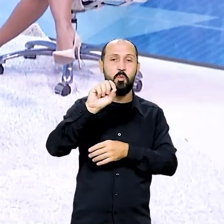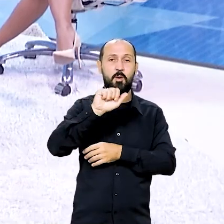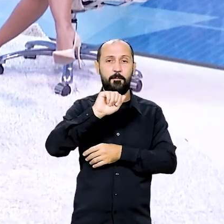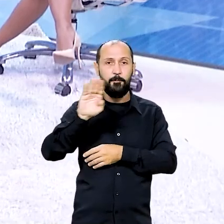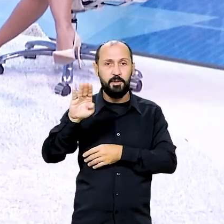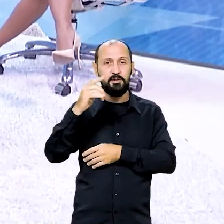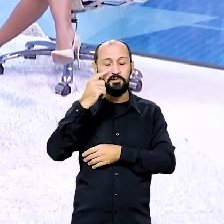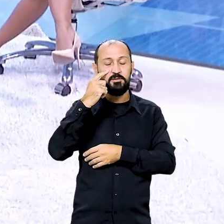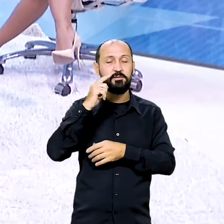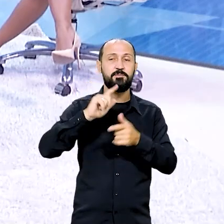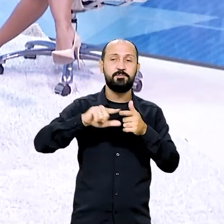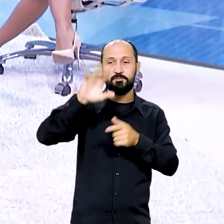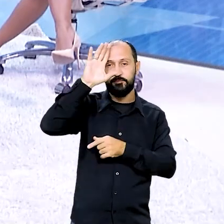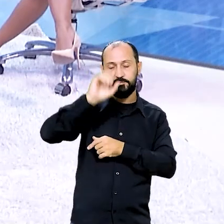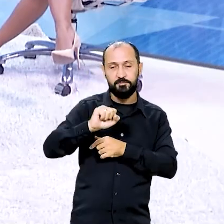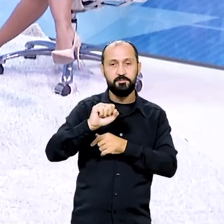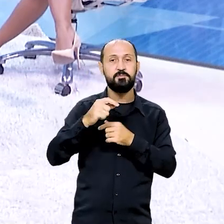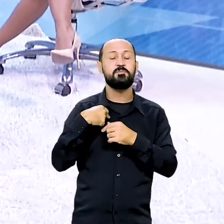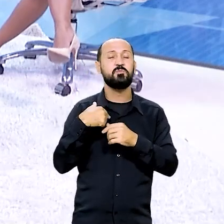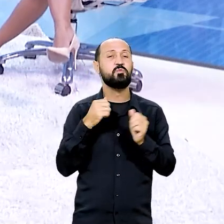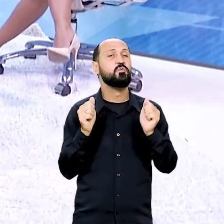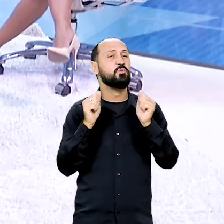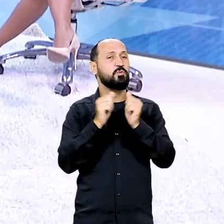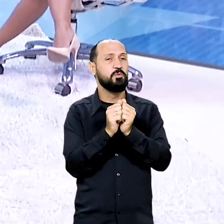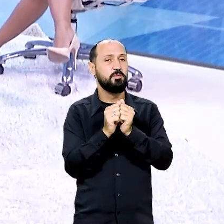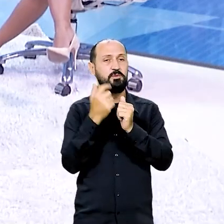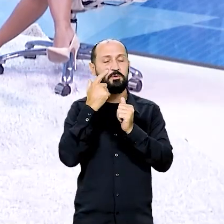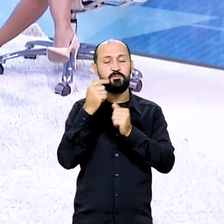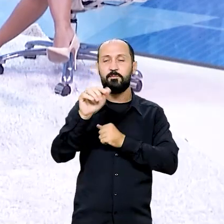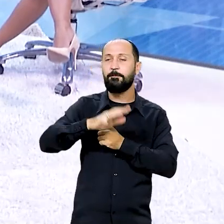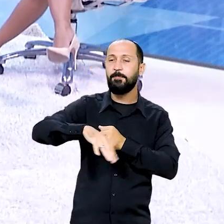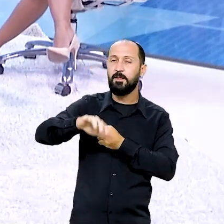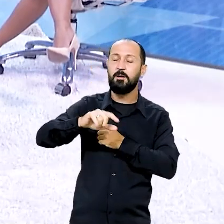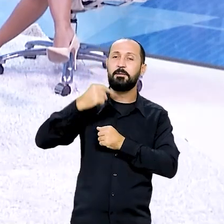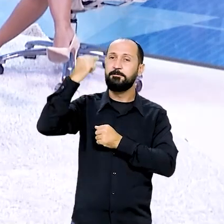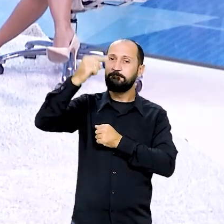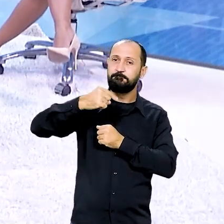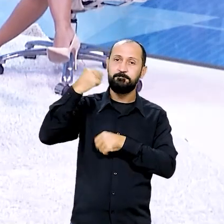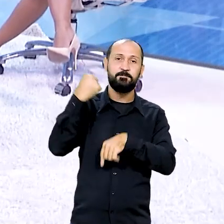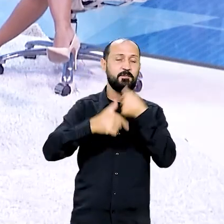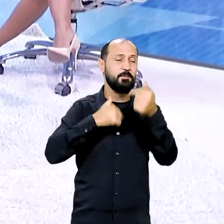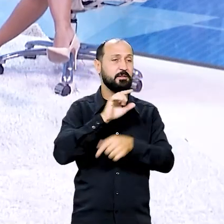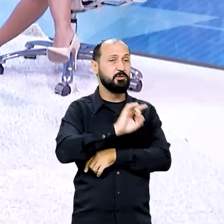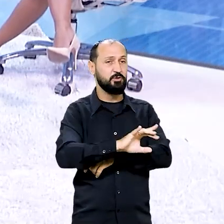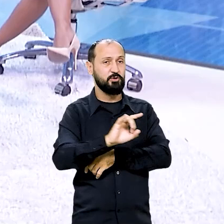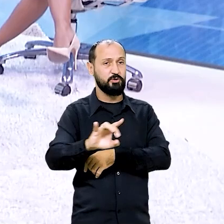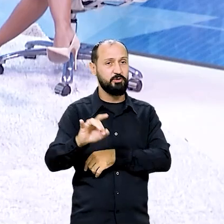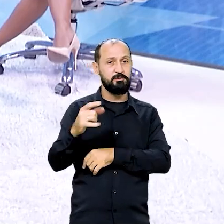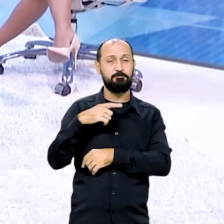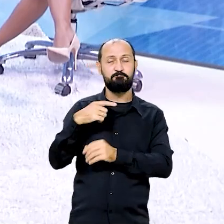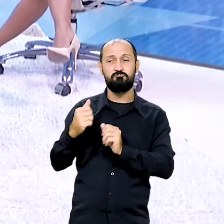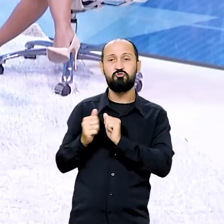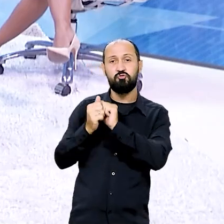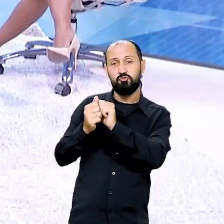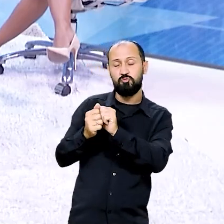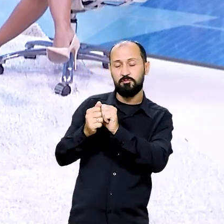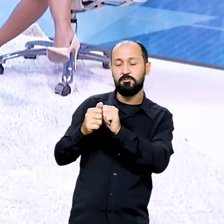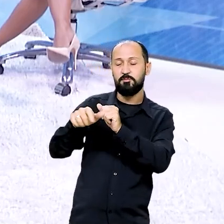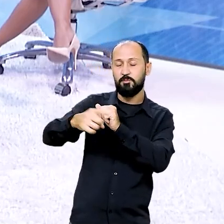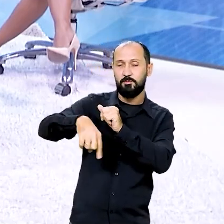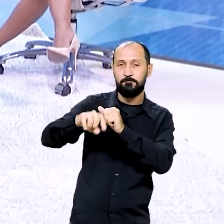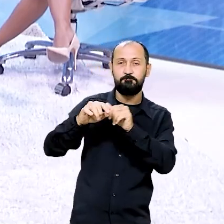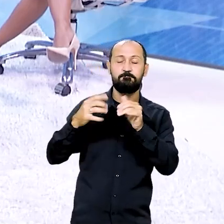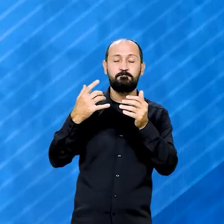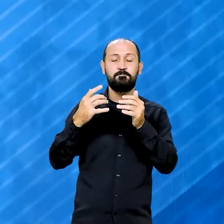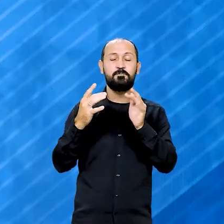e traz para dentro da OAB e leva as soluções que a OAB tem conforme a área dos seus advogados, de atuação de cada advogado, e leva